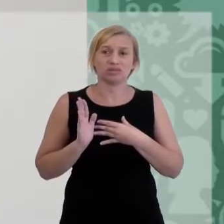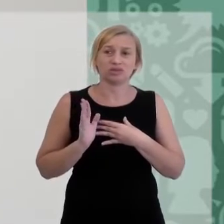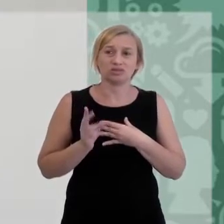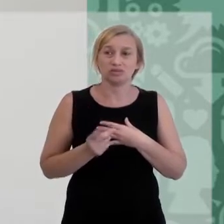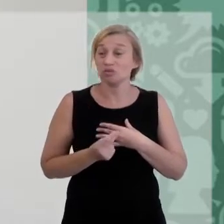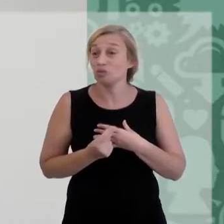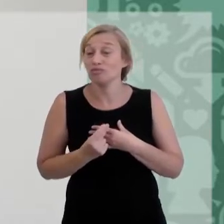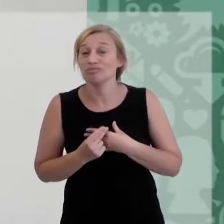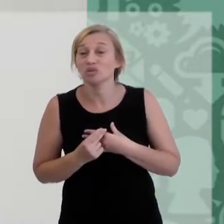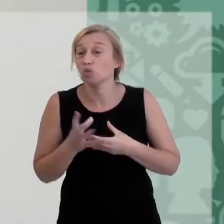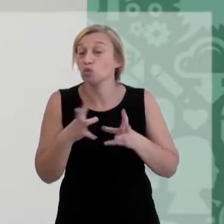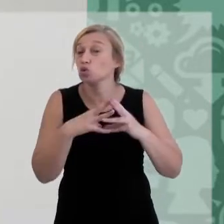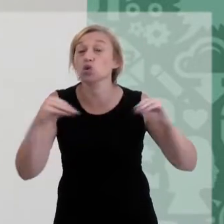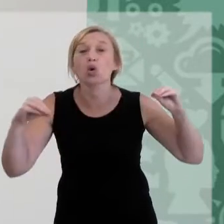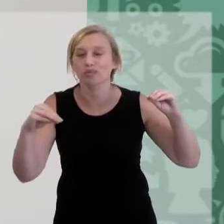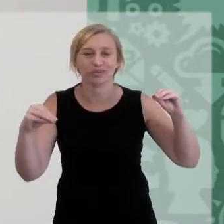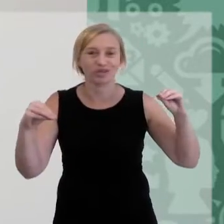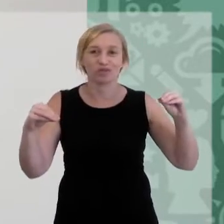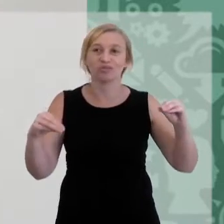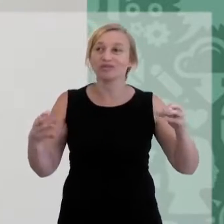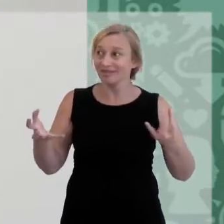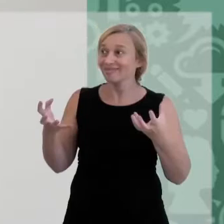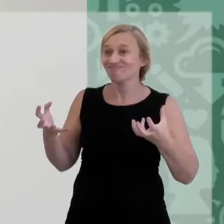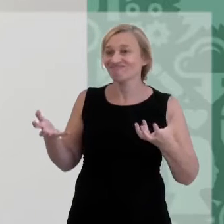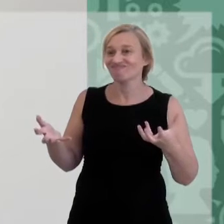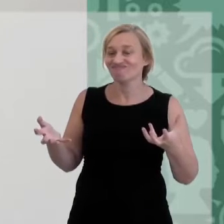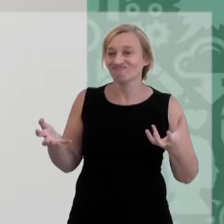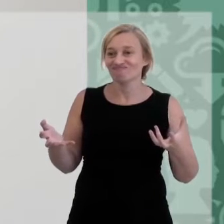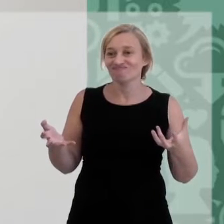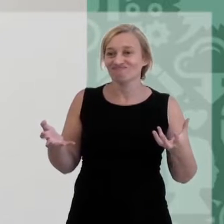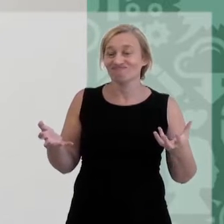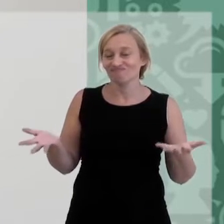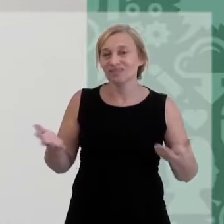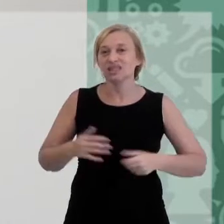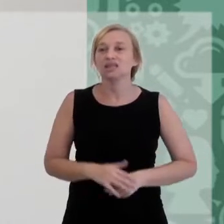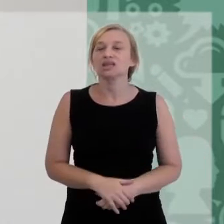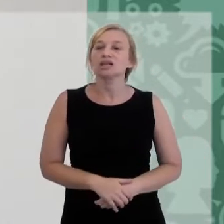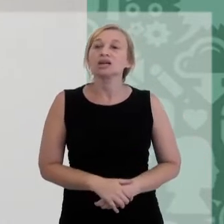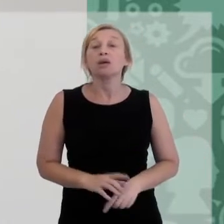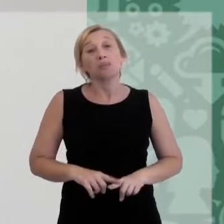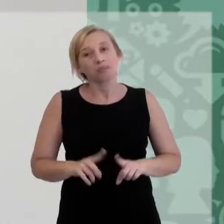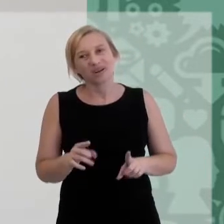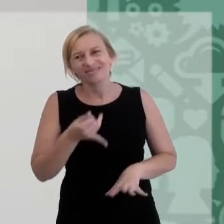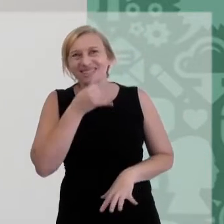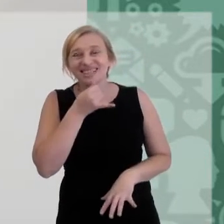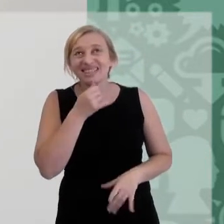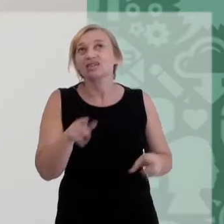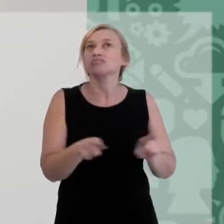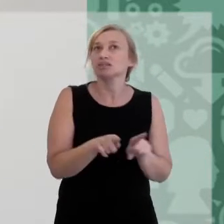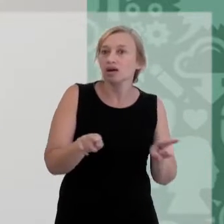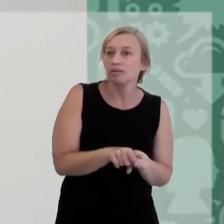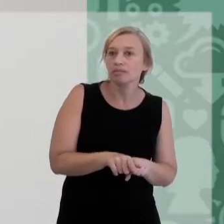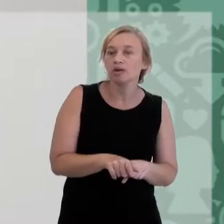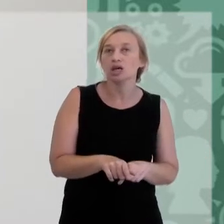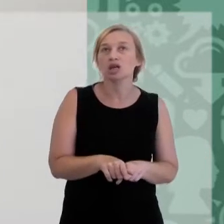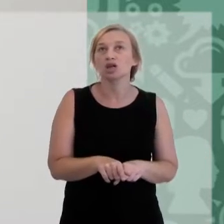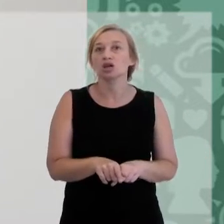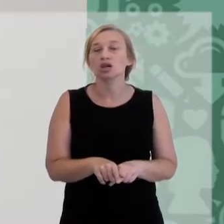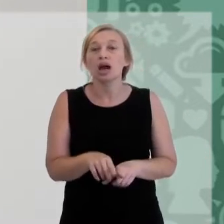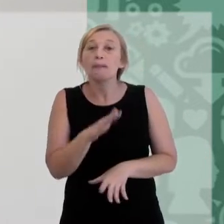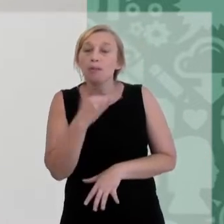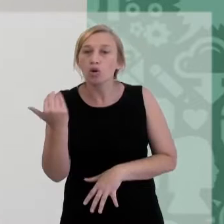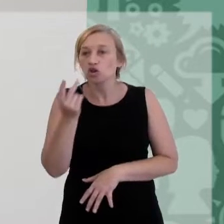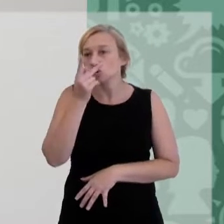Ela não desaparece como a gente gostaria que desaparecesse, para não precisar sentir. Uma tristeza também, um